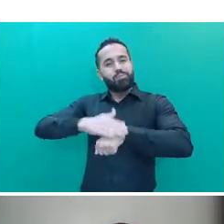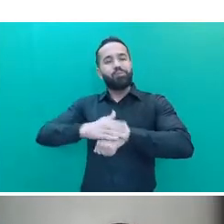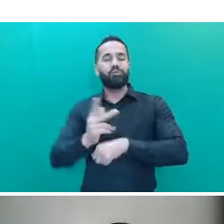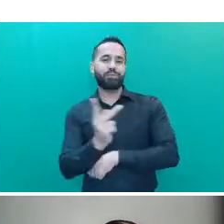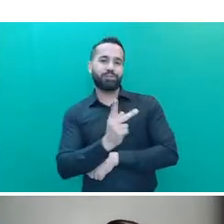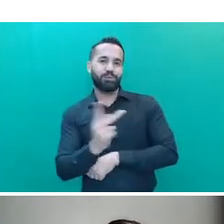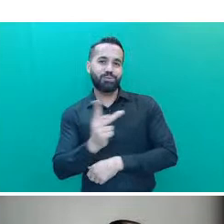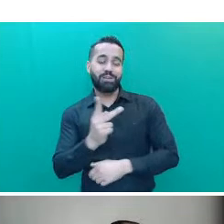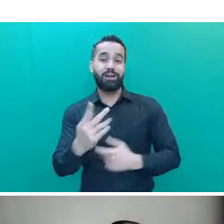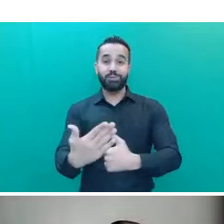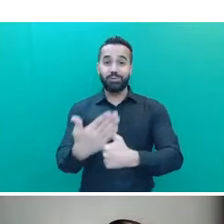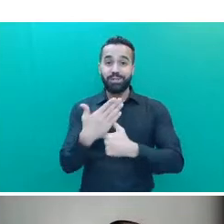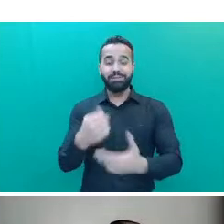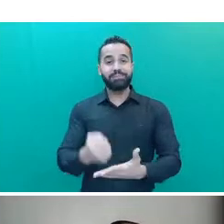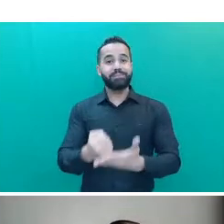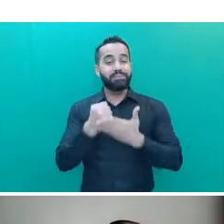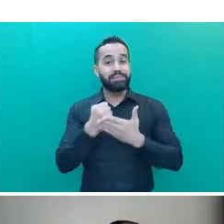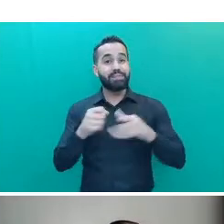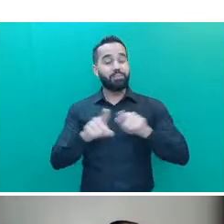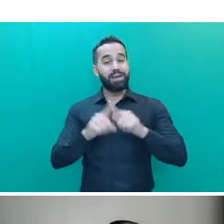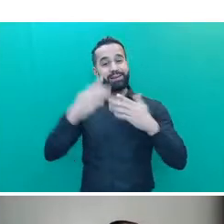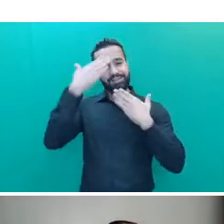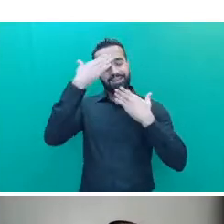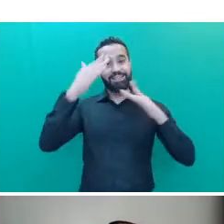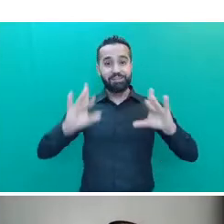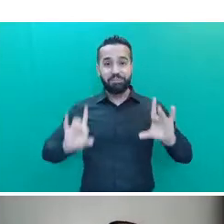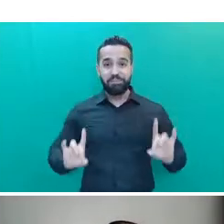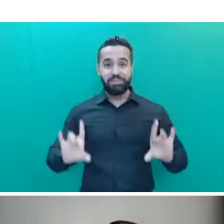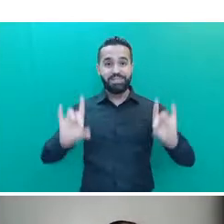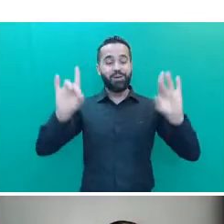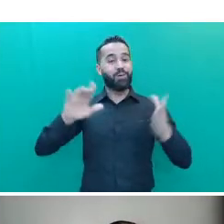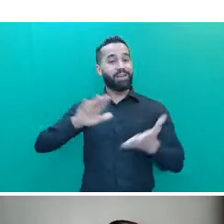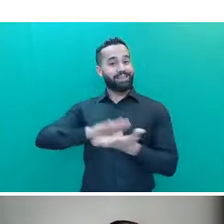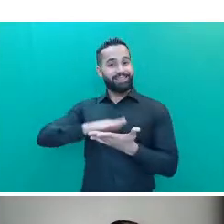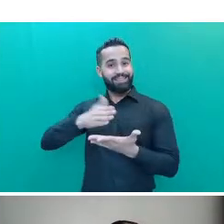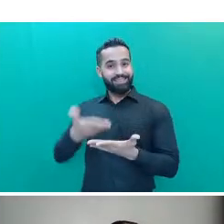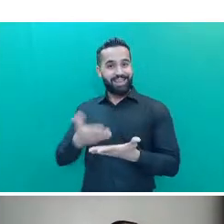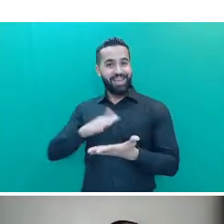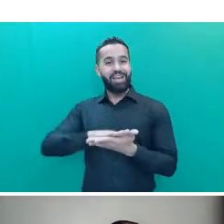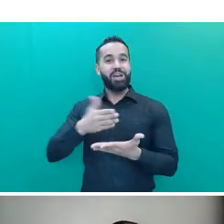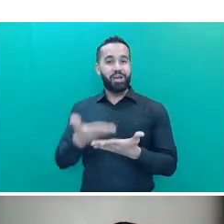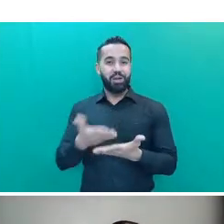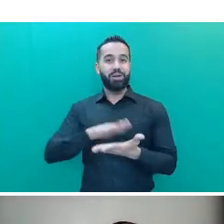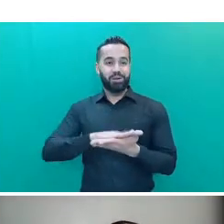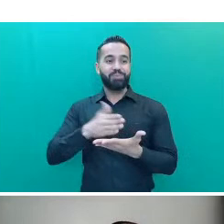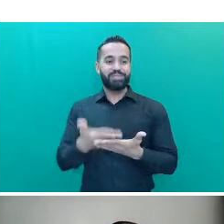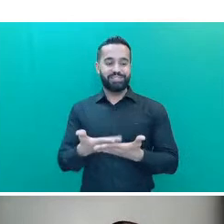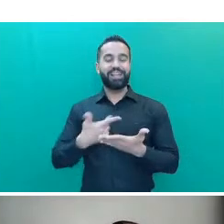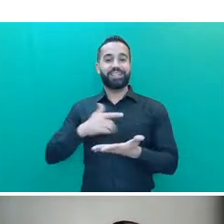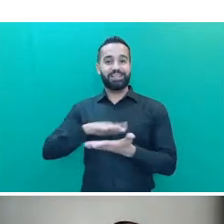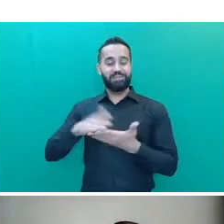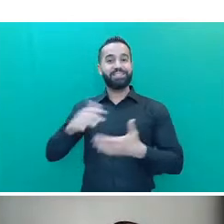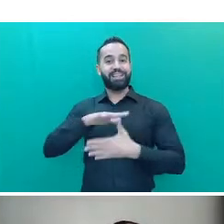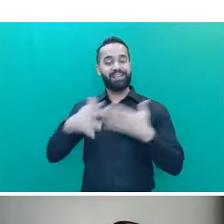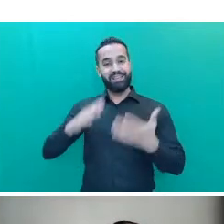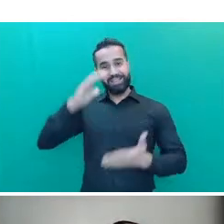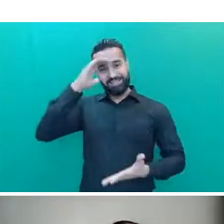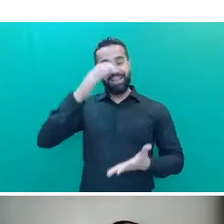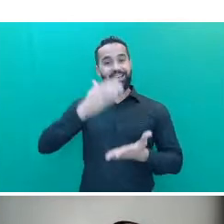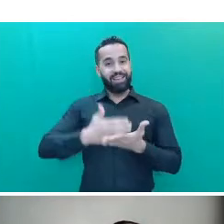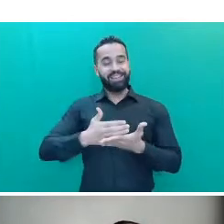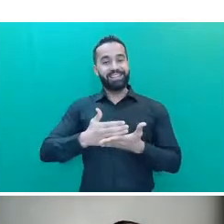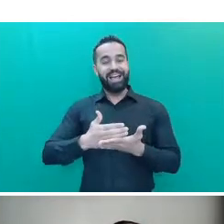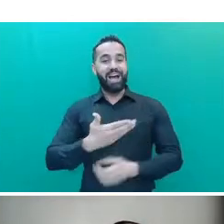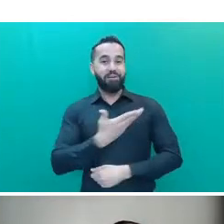Quero agradecer de forma muito, muito, muito especial aos intérpretes que fizeram a interpretação da tese. São meus